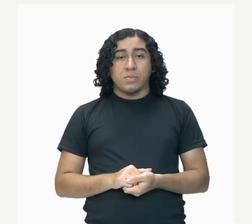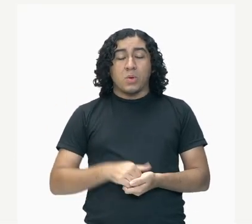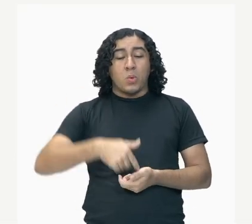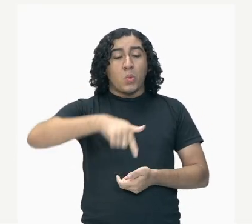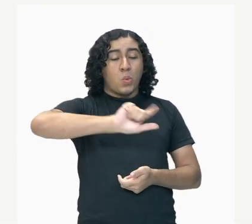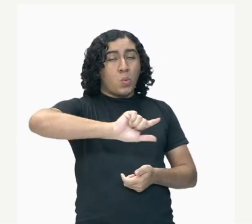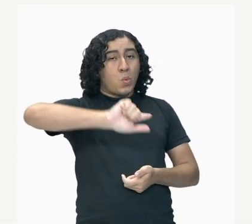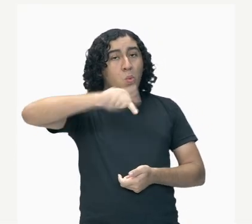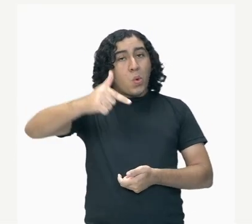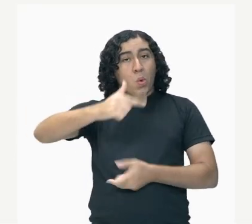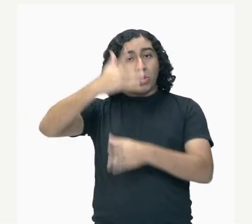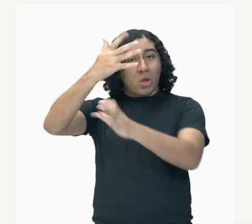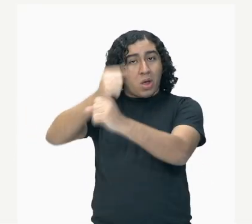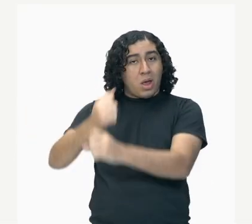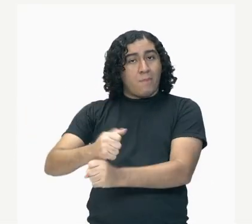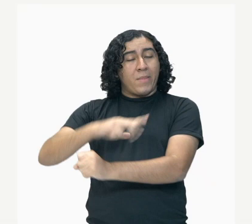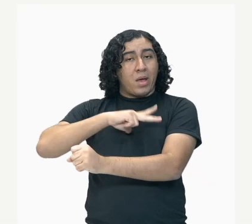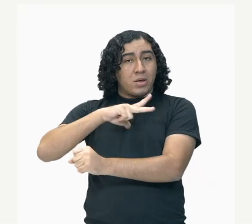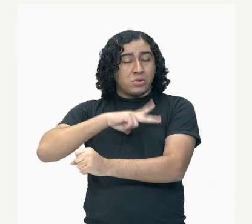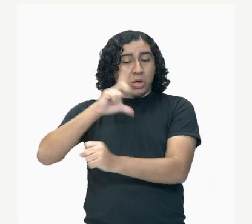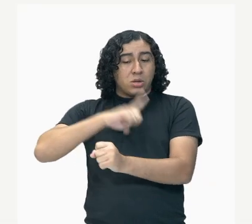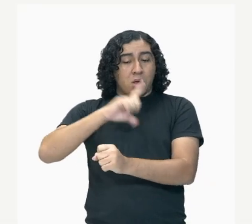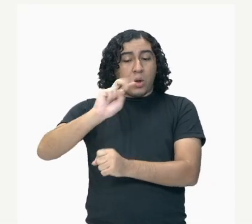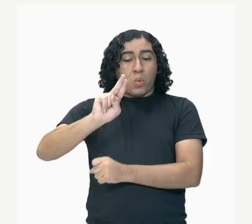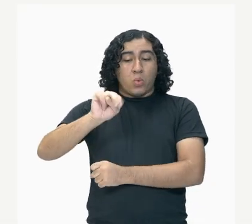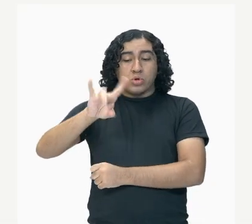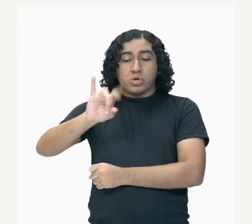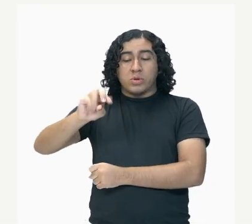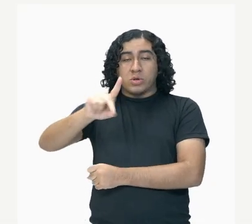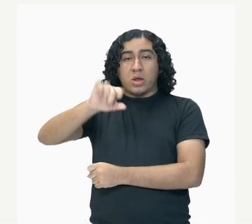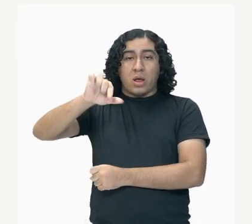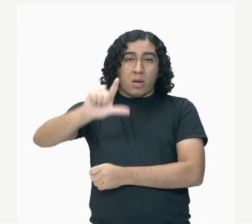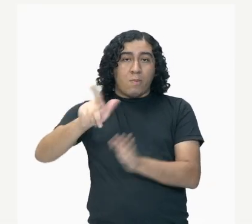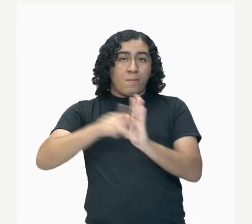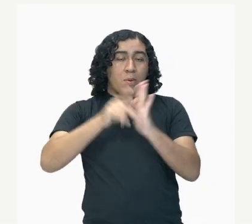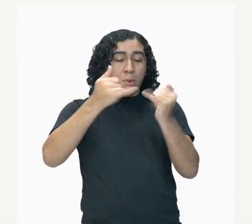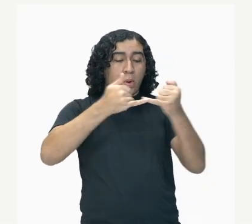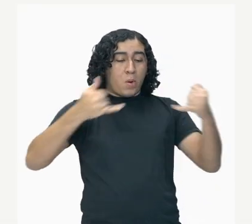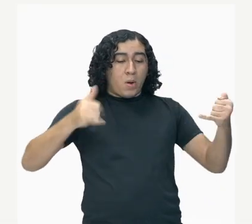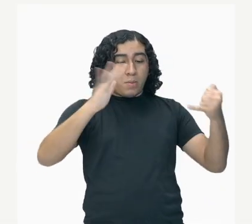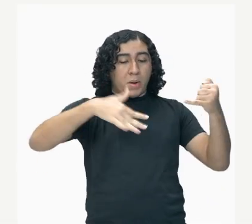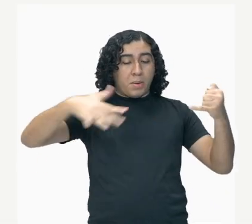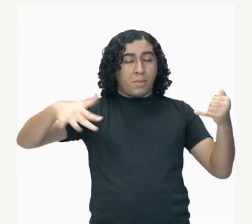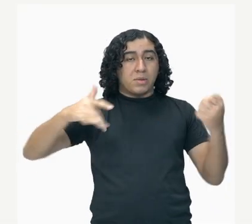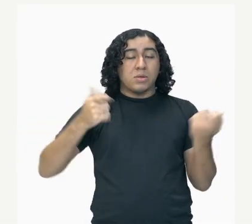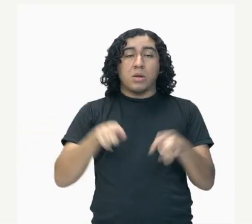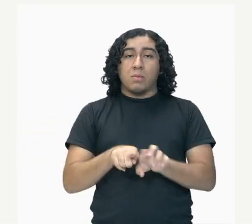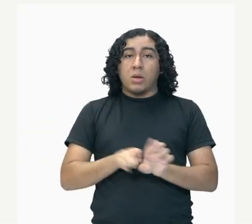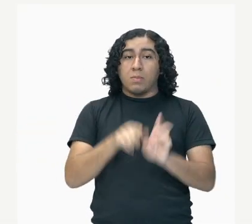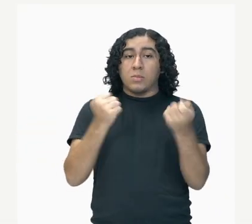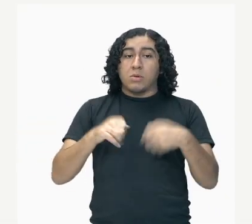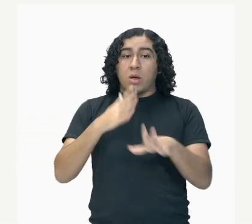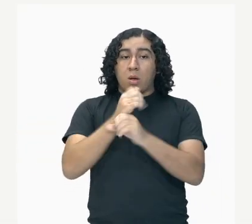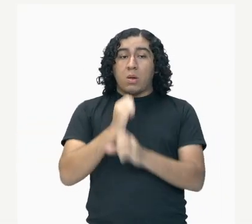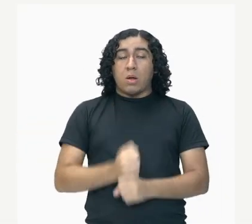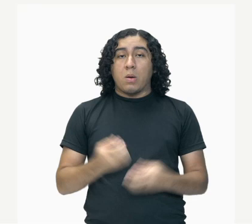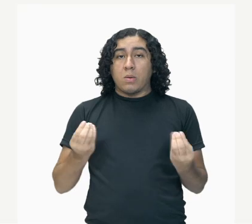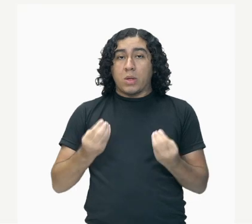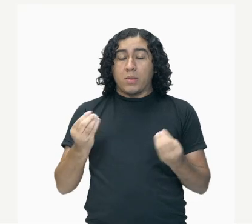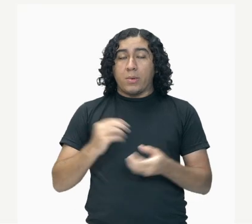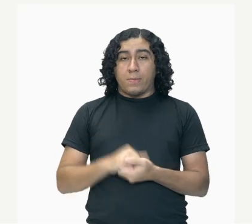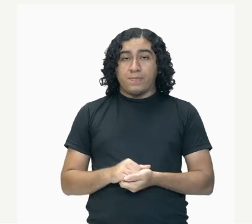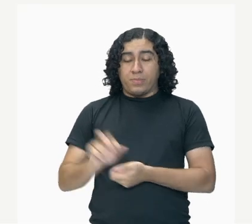onda eh unidimensional se propagando em uma corda a gente também pode calcular a